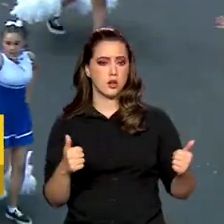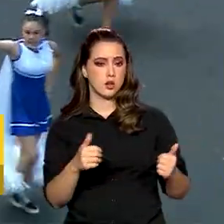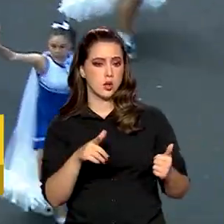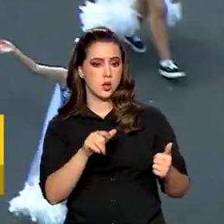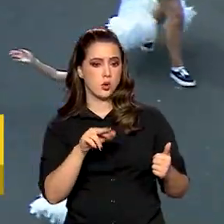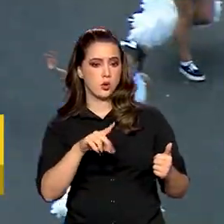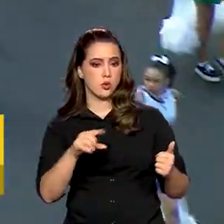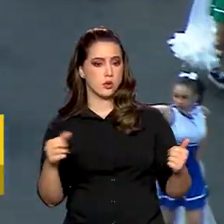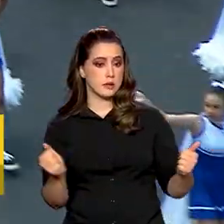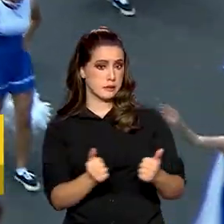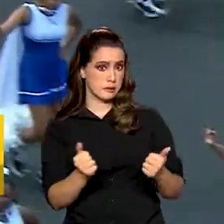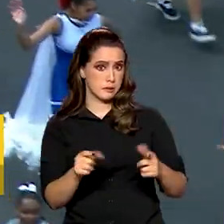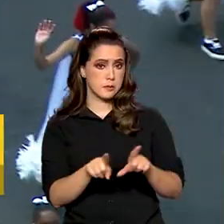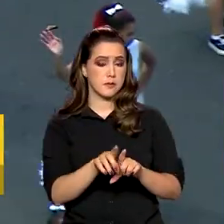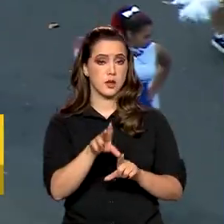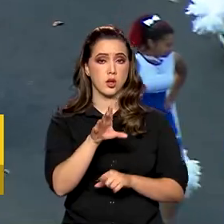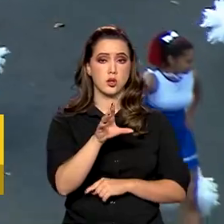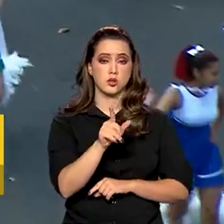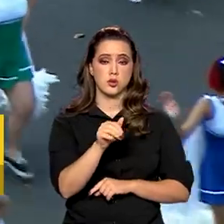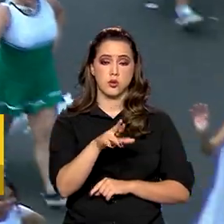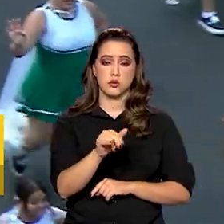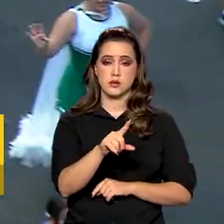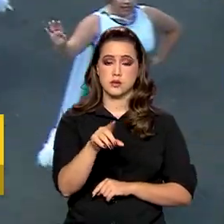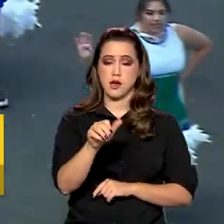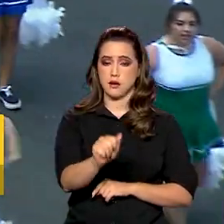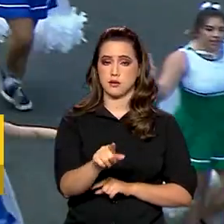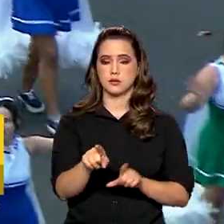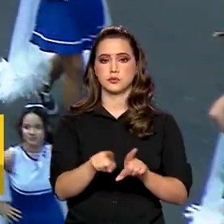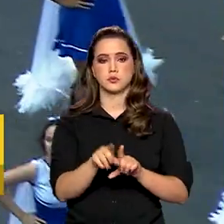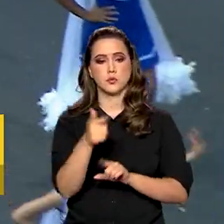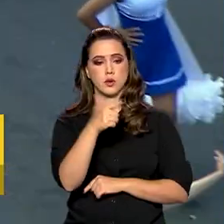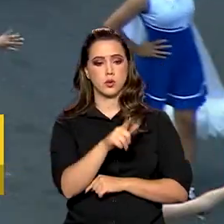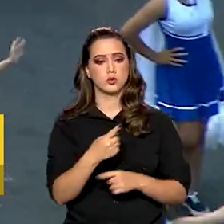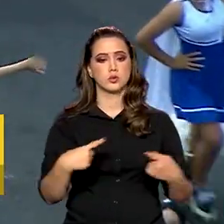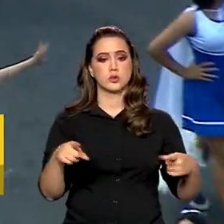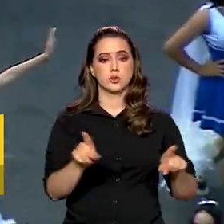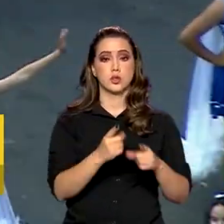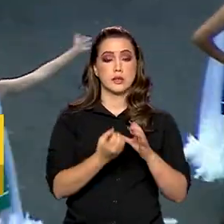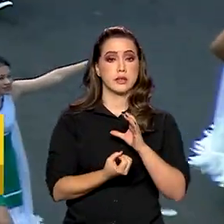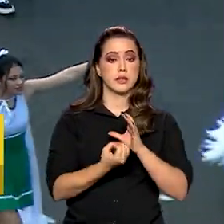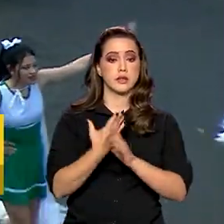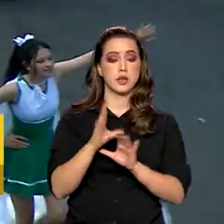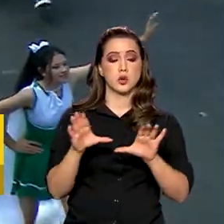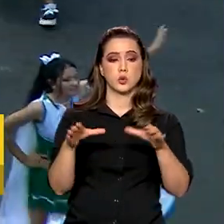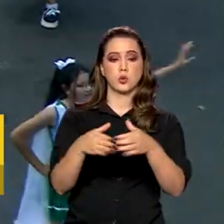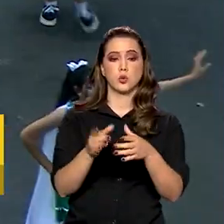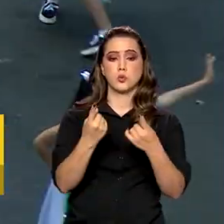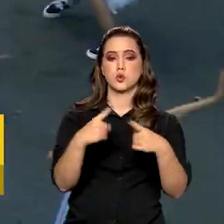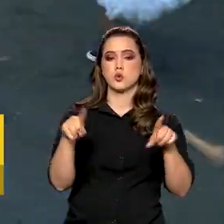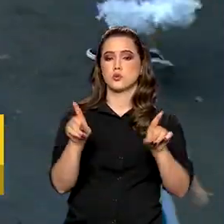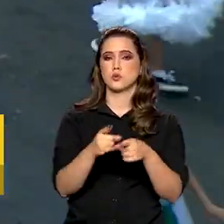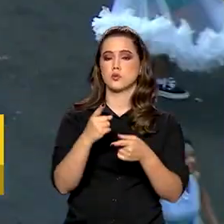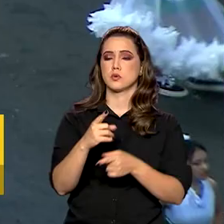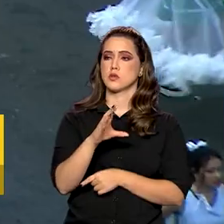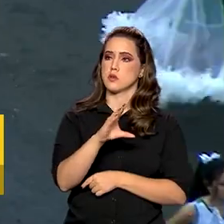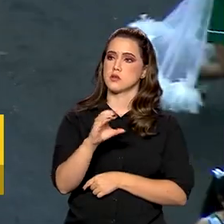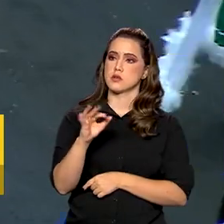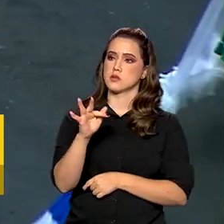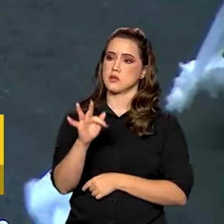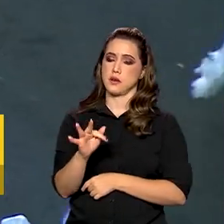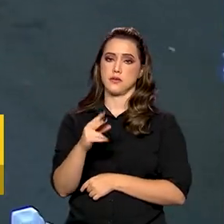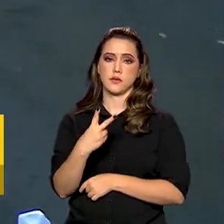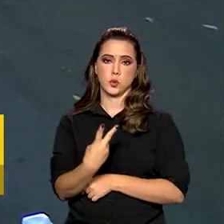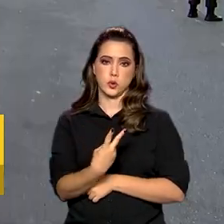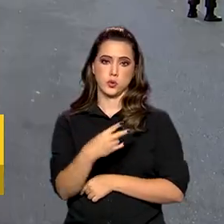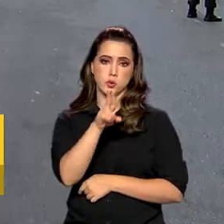Teixeira. Com essa finalidade, em 2011, foi criada a banda musical do CF2 Guará, utilizando-se de um